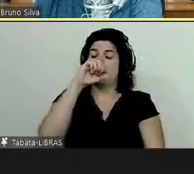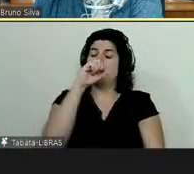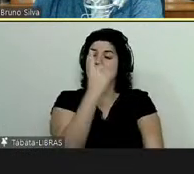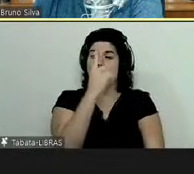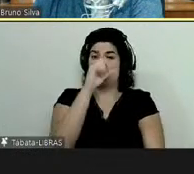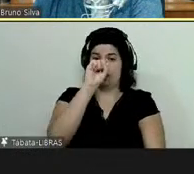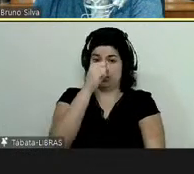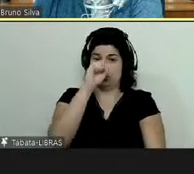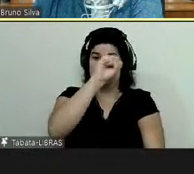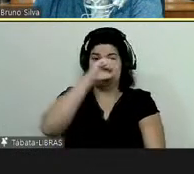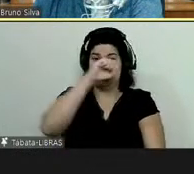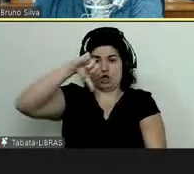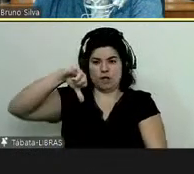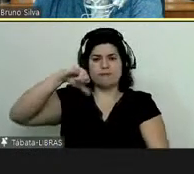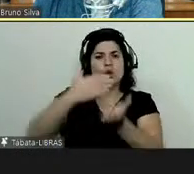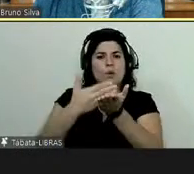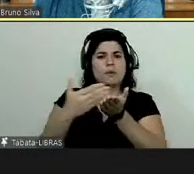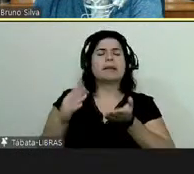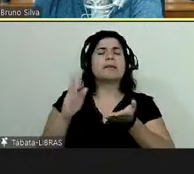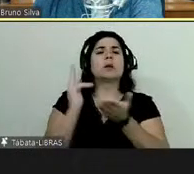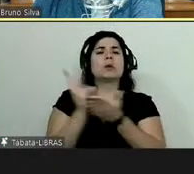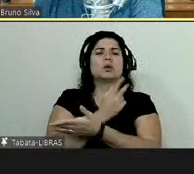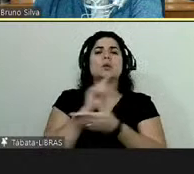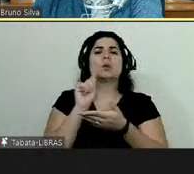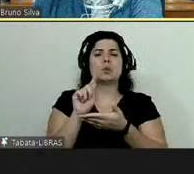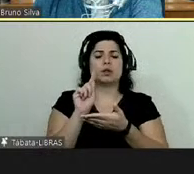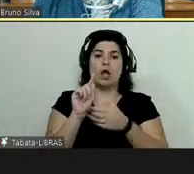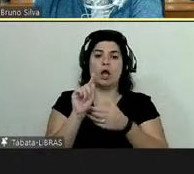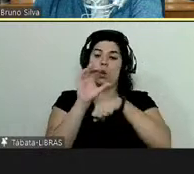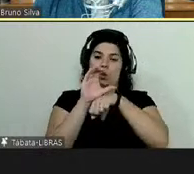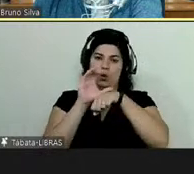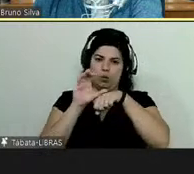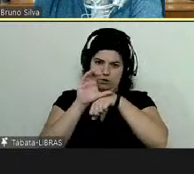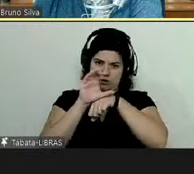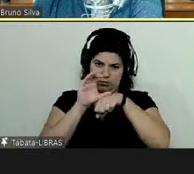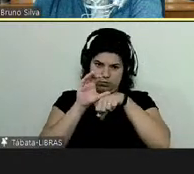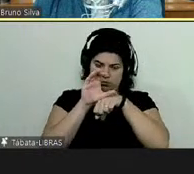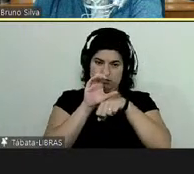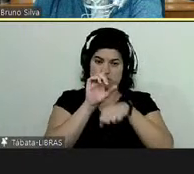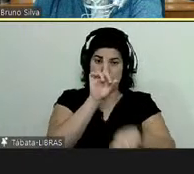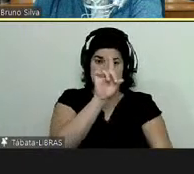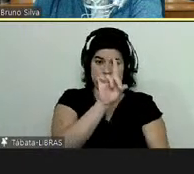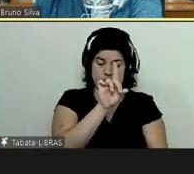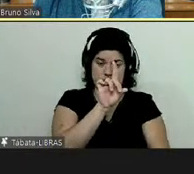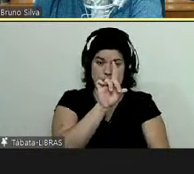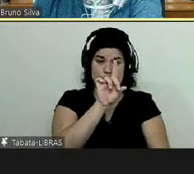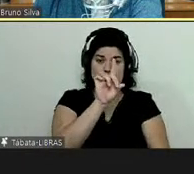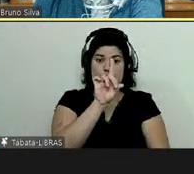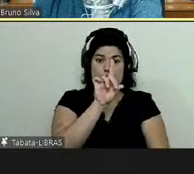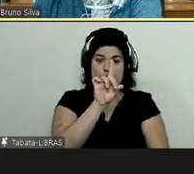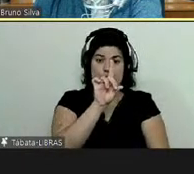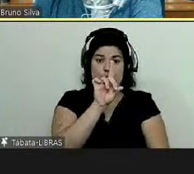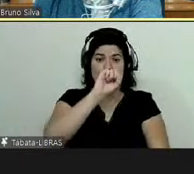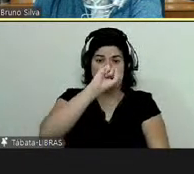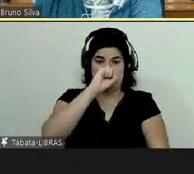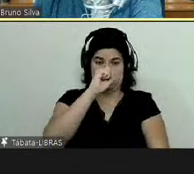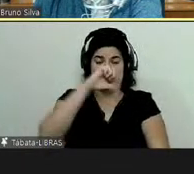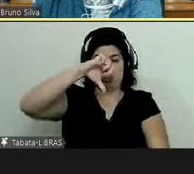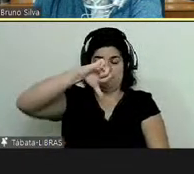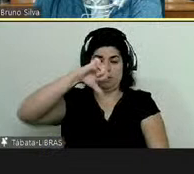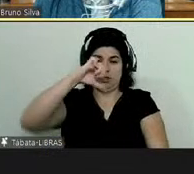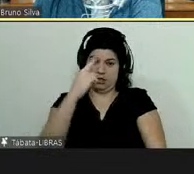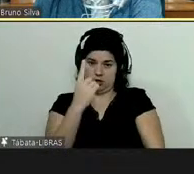o que vai acontecer vai ser o seguinte né a Constituição de 1891 olha só que interessante